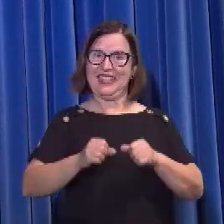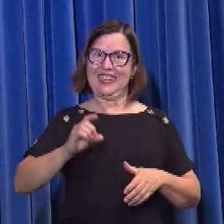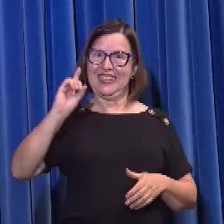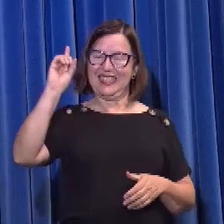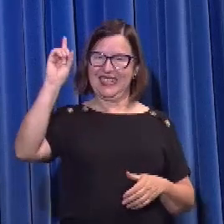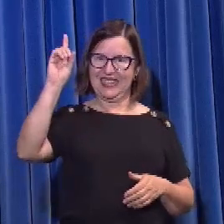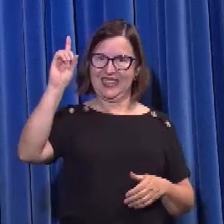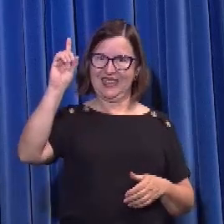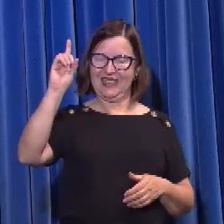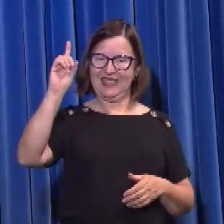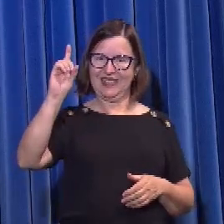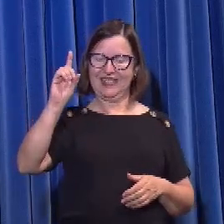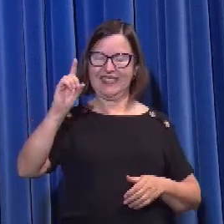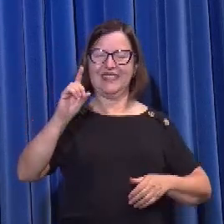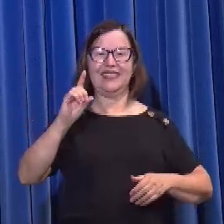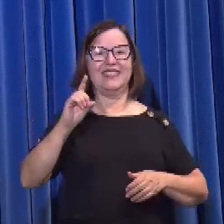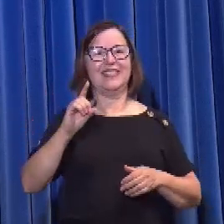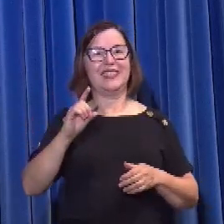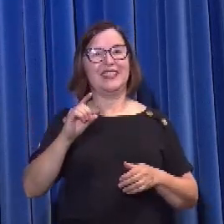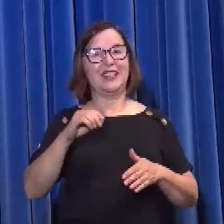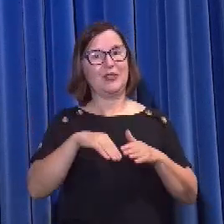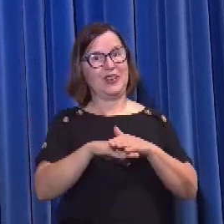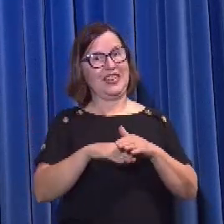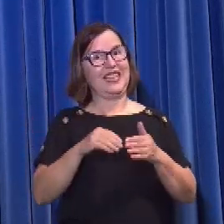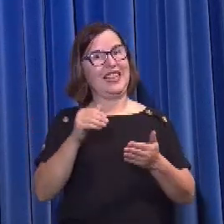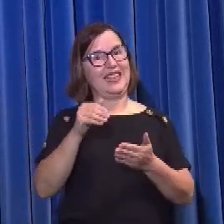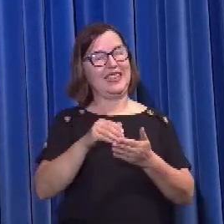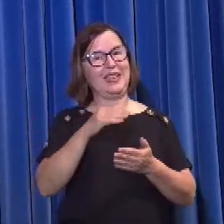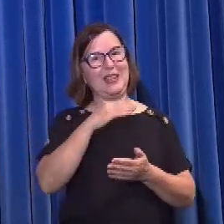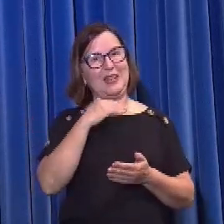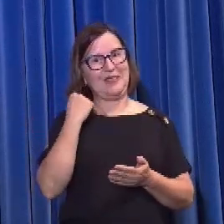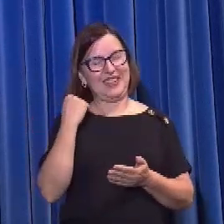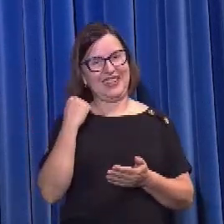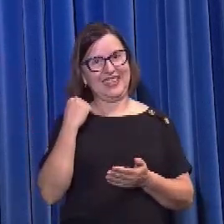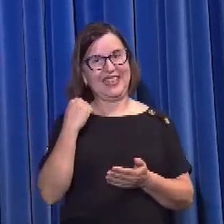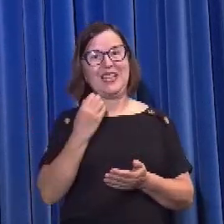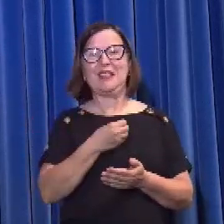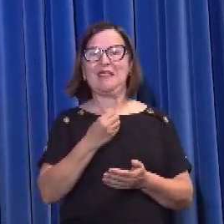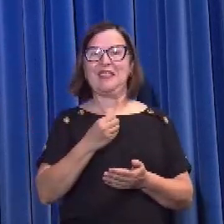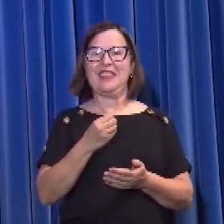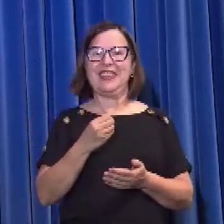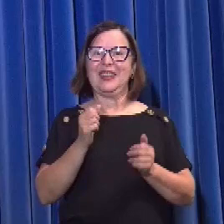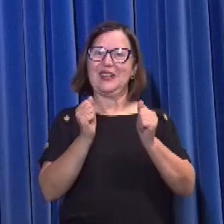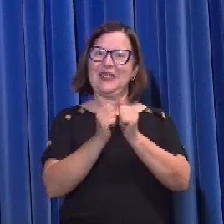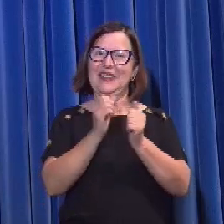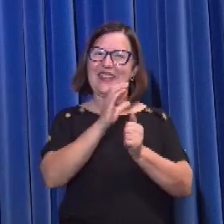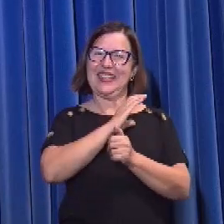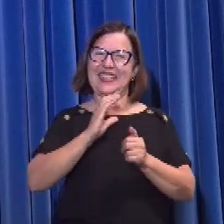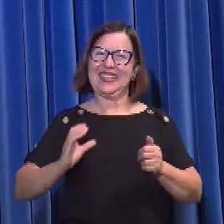conservá-los cristãos até a morte e que certamente viverão com Cristo no céu para sempre.